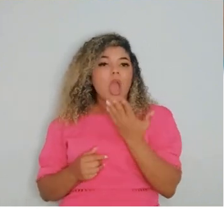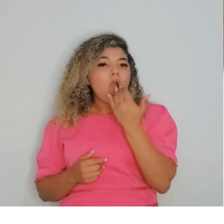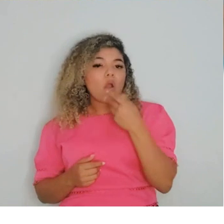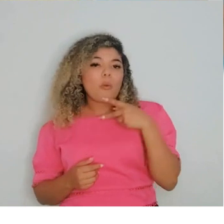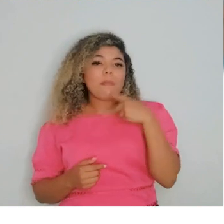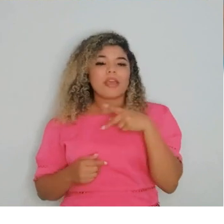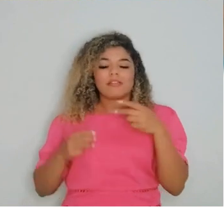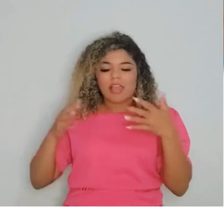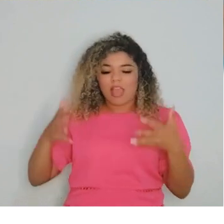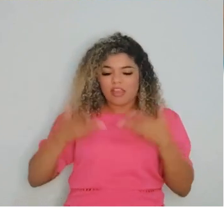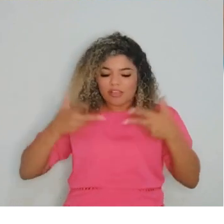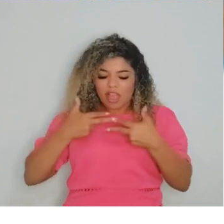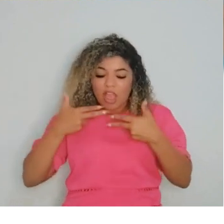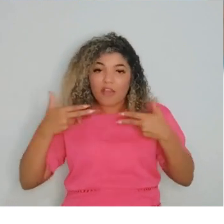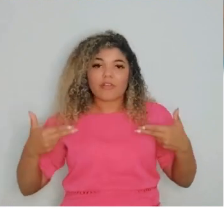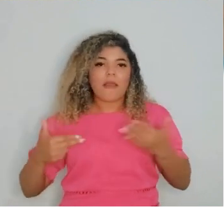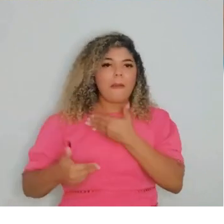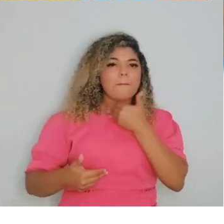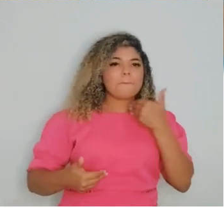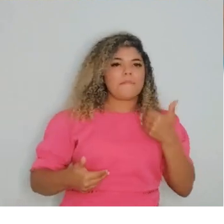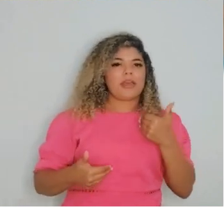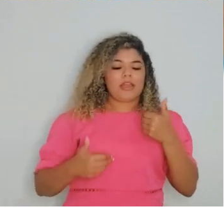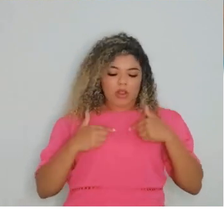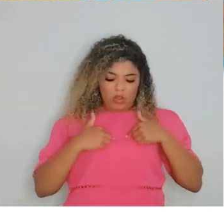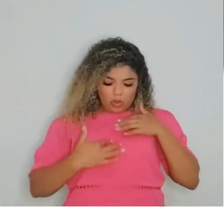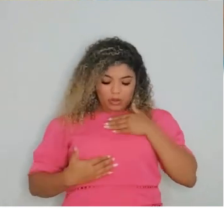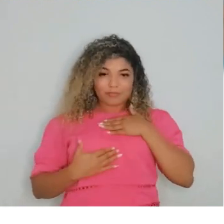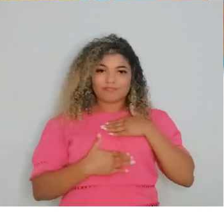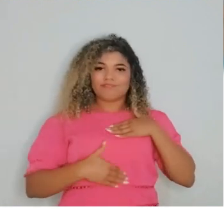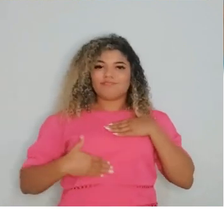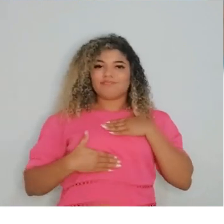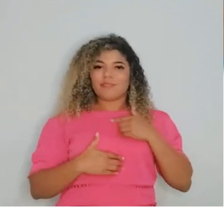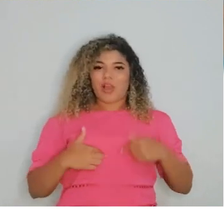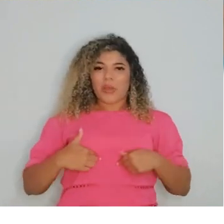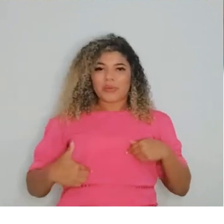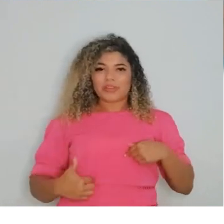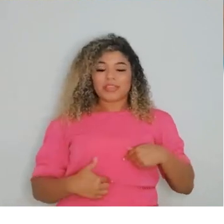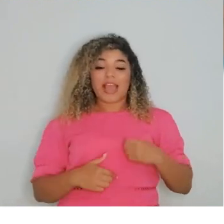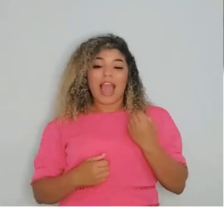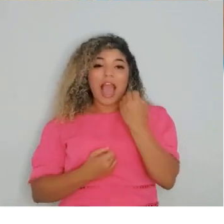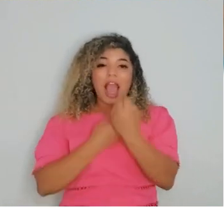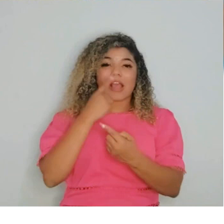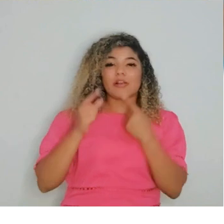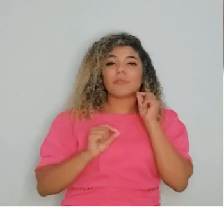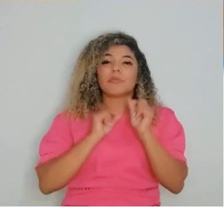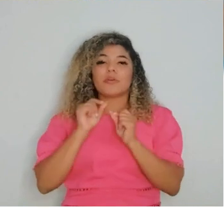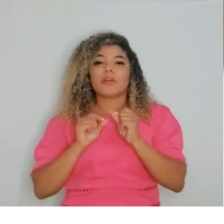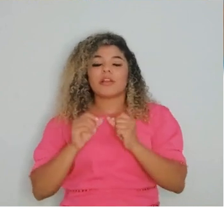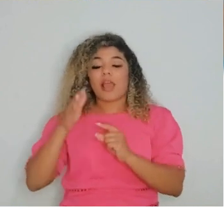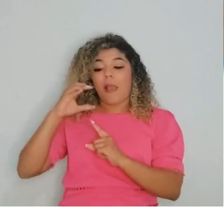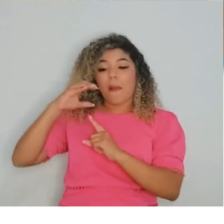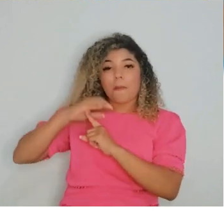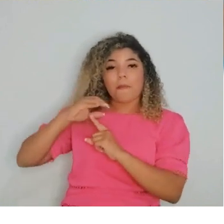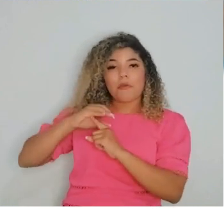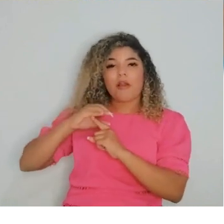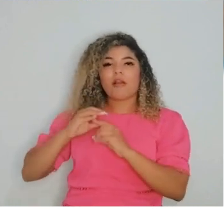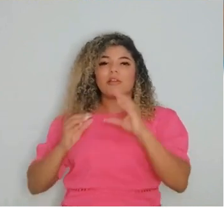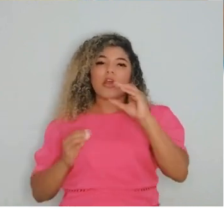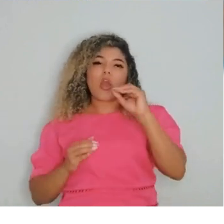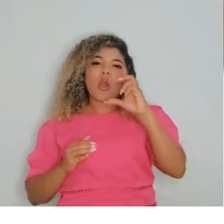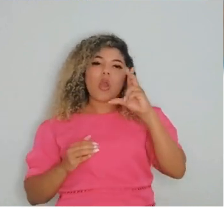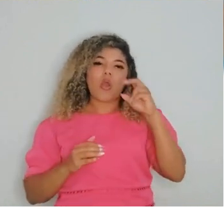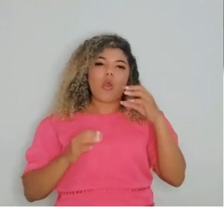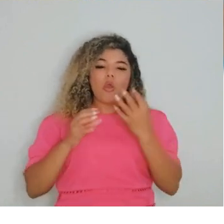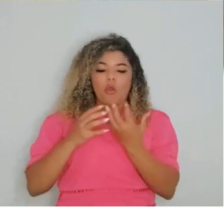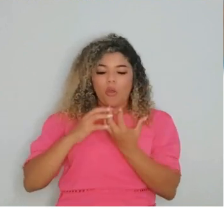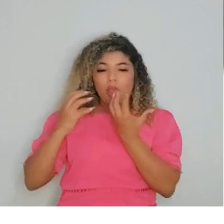O consumo de verduras e legumes melhora o hábito intestinal. Alguns alimentos desse grupo são brócolis,